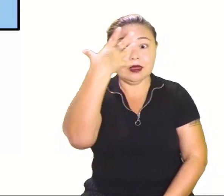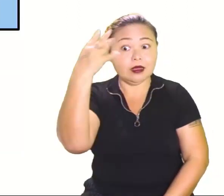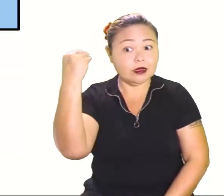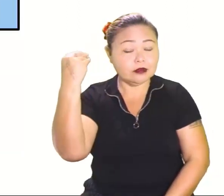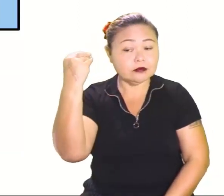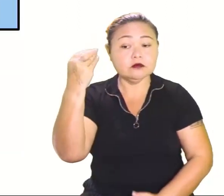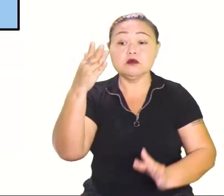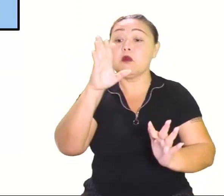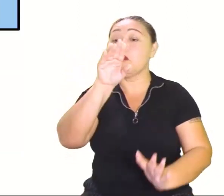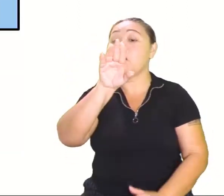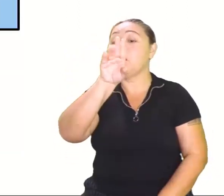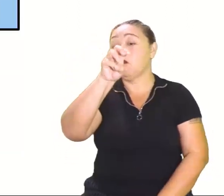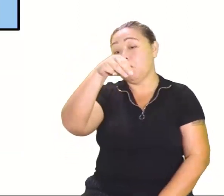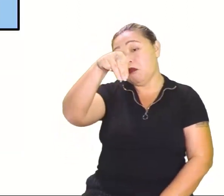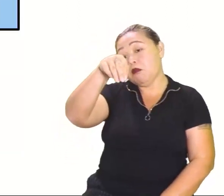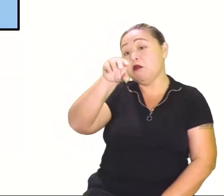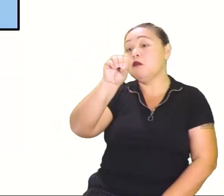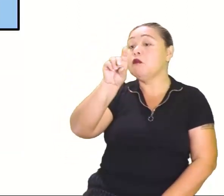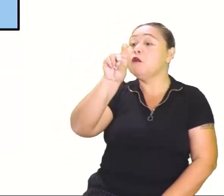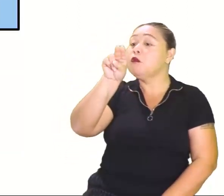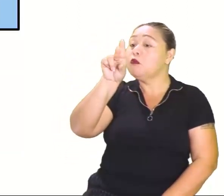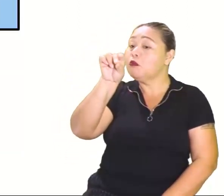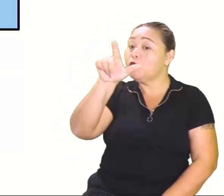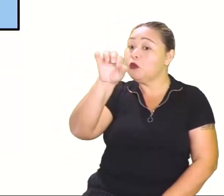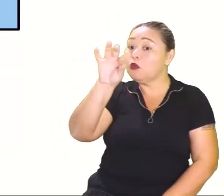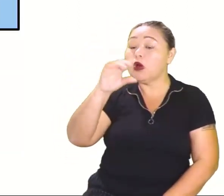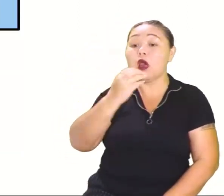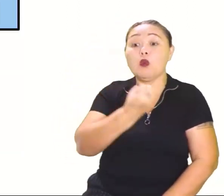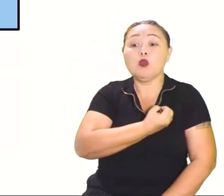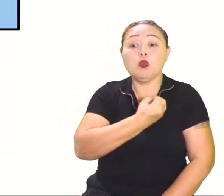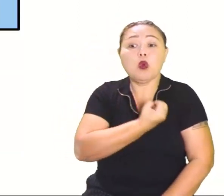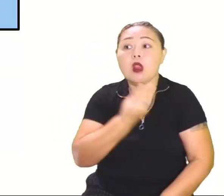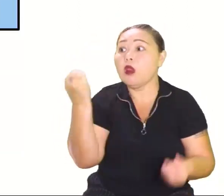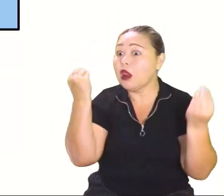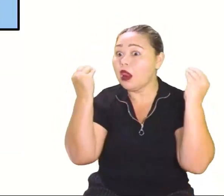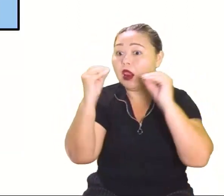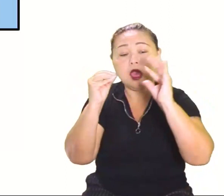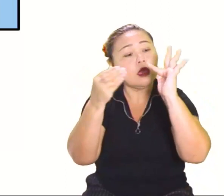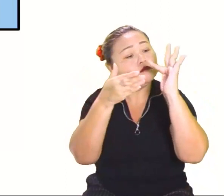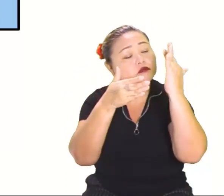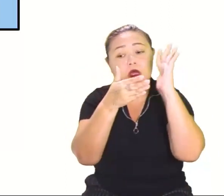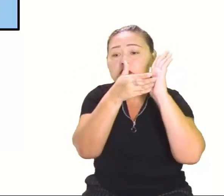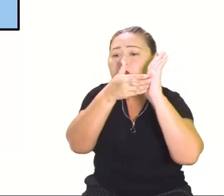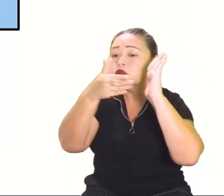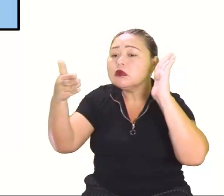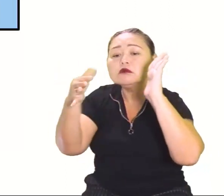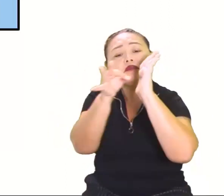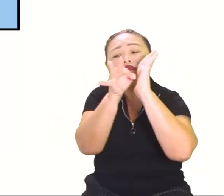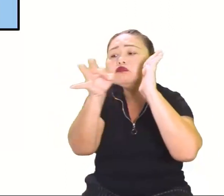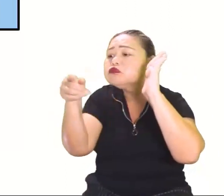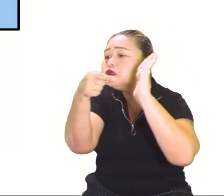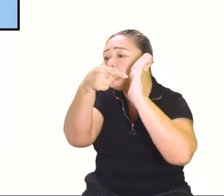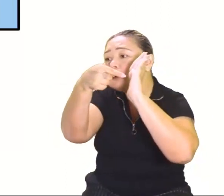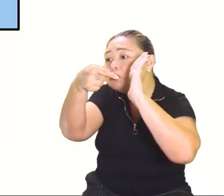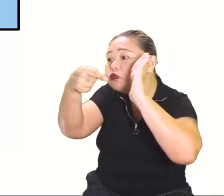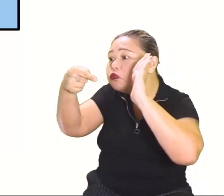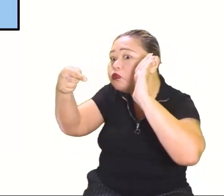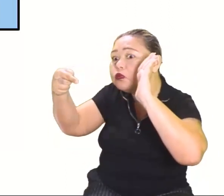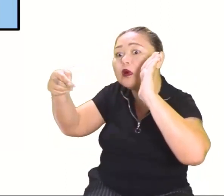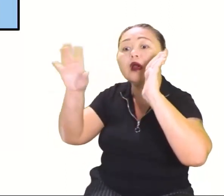esquecer. Módulo. Módulo é valor absoluto. Módulo é distância. Que distância,